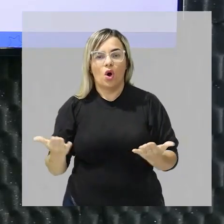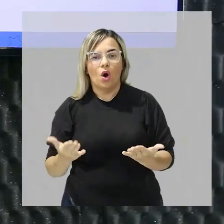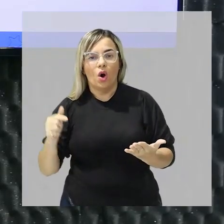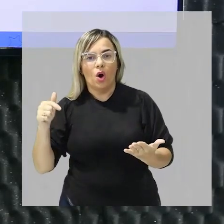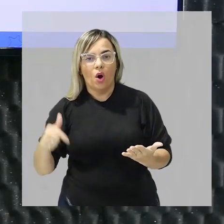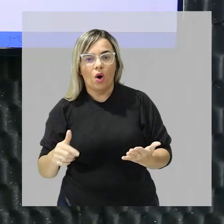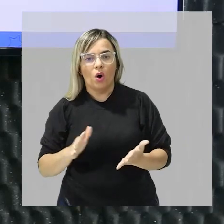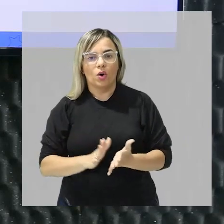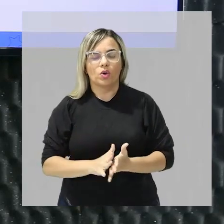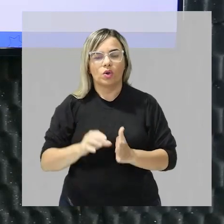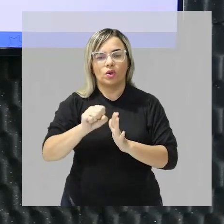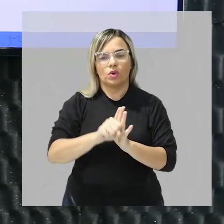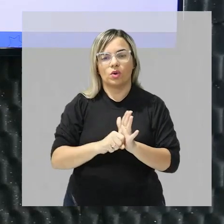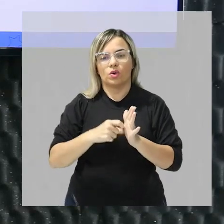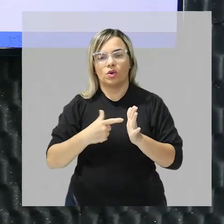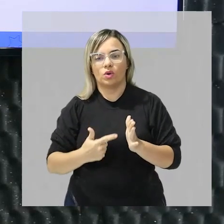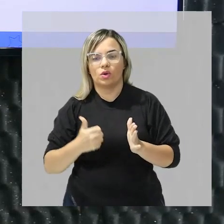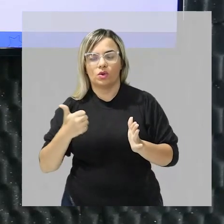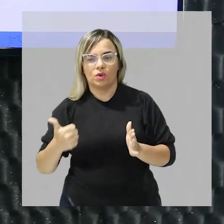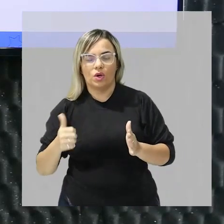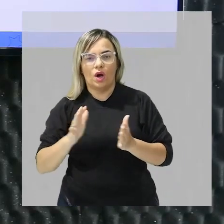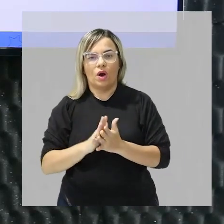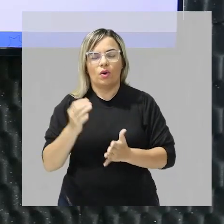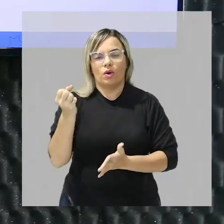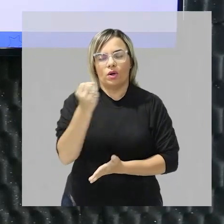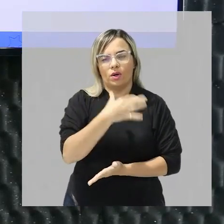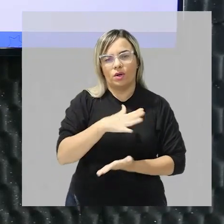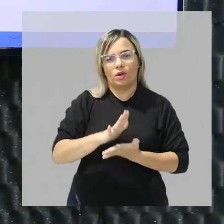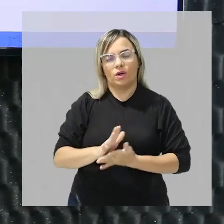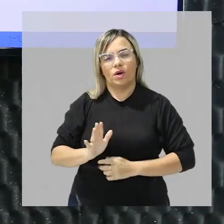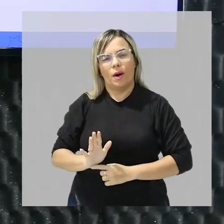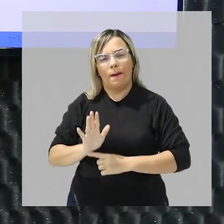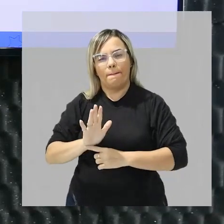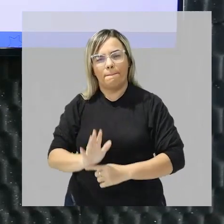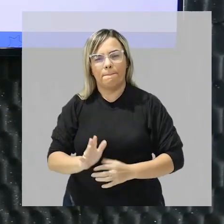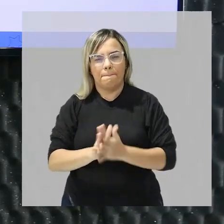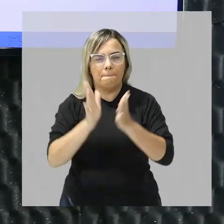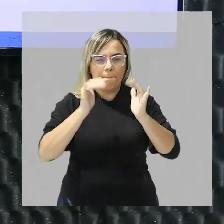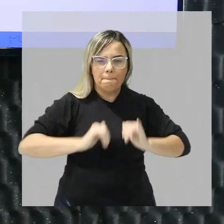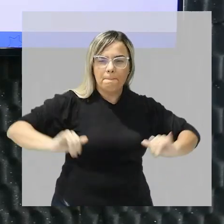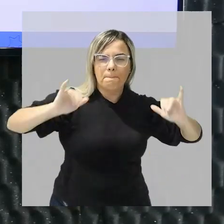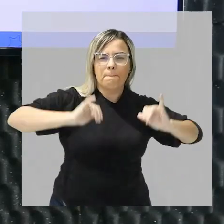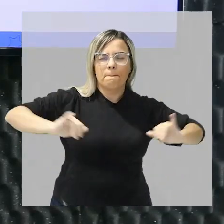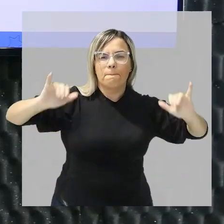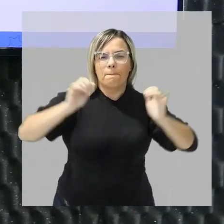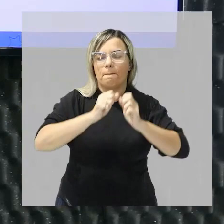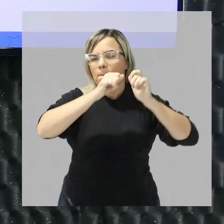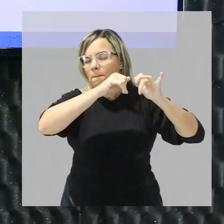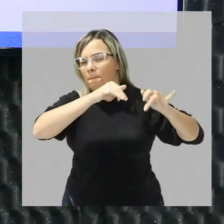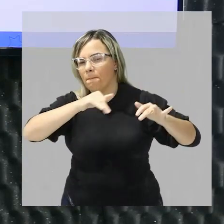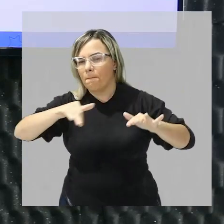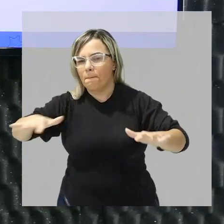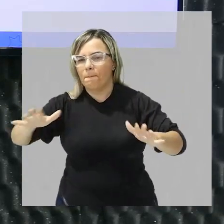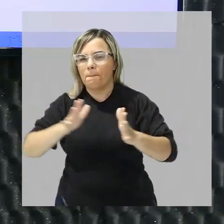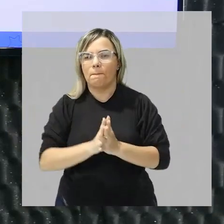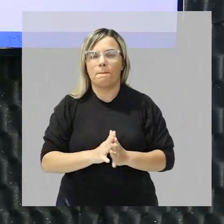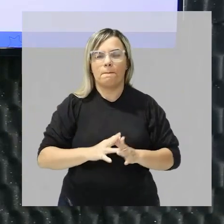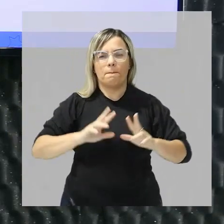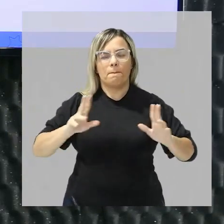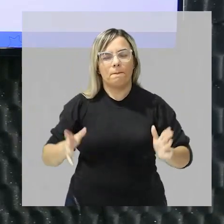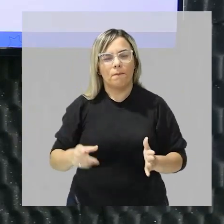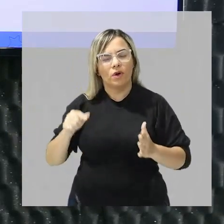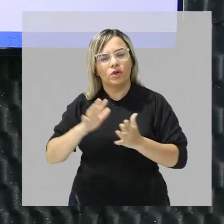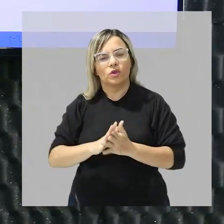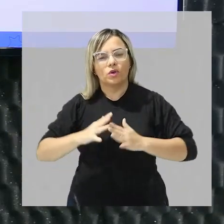XXI existe algo novo que ajuda a engajar mais as pautas e reivindicações dos